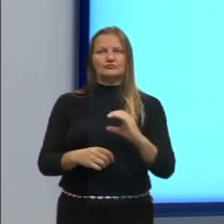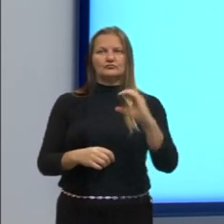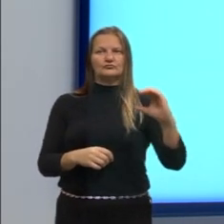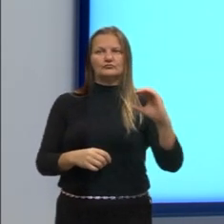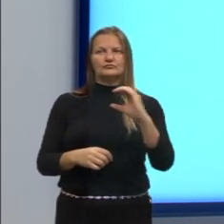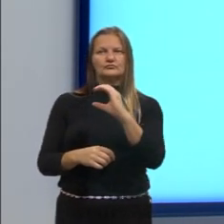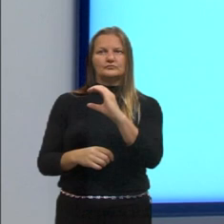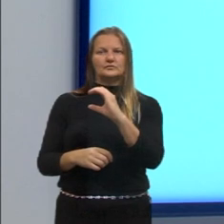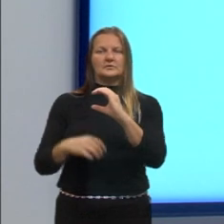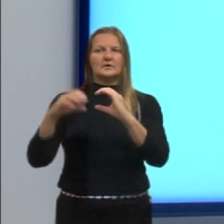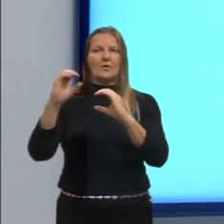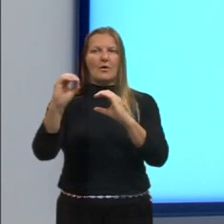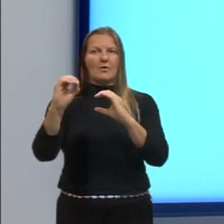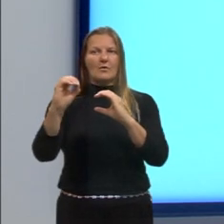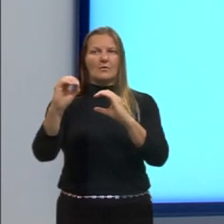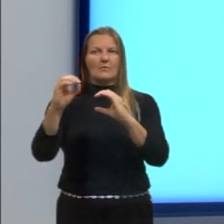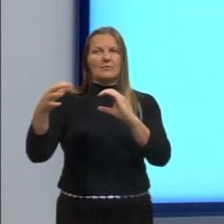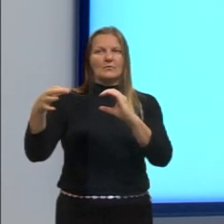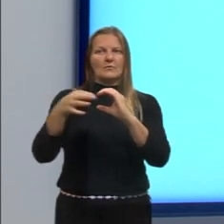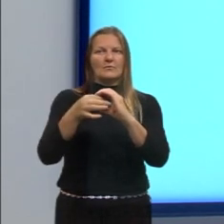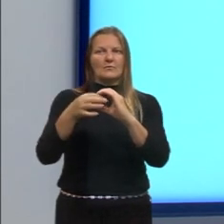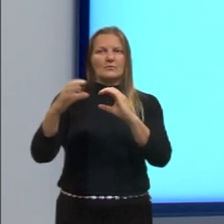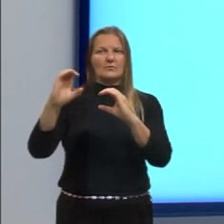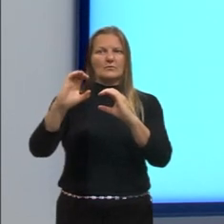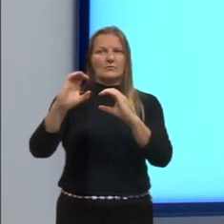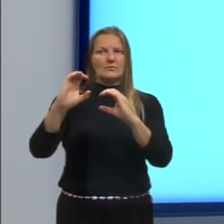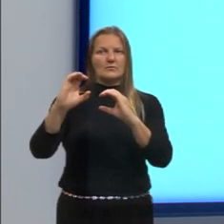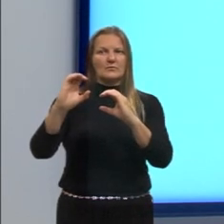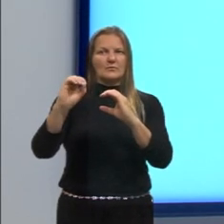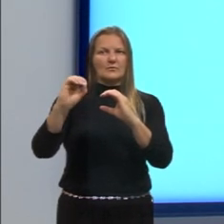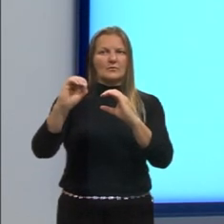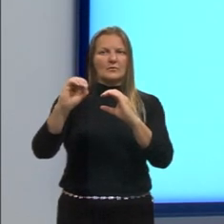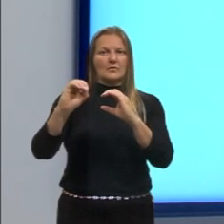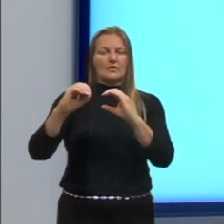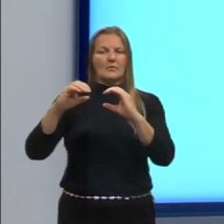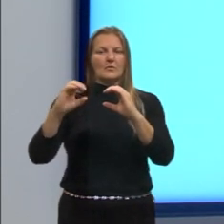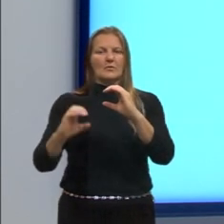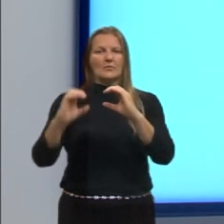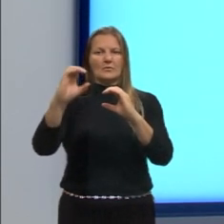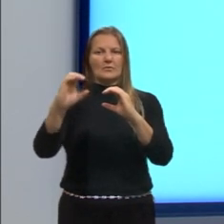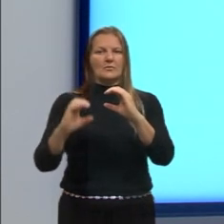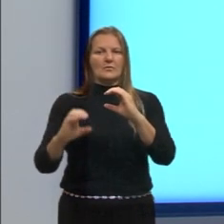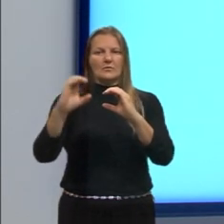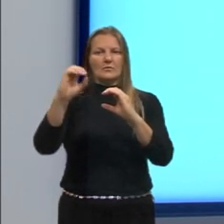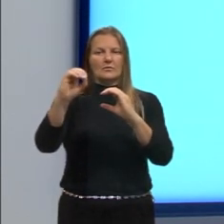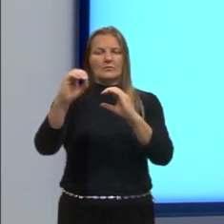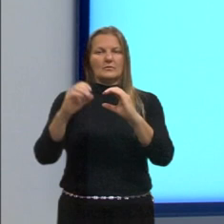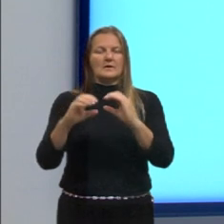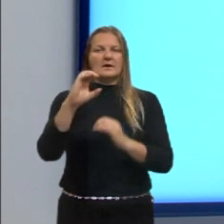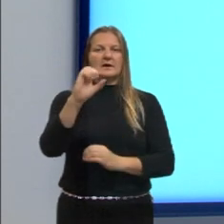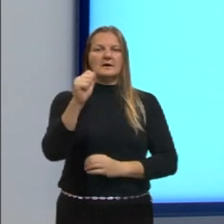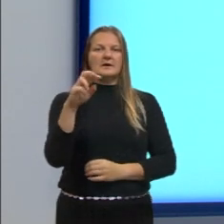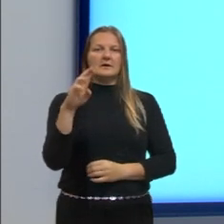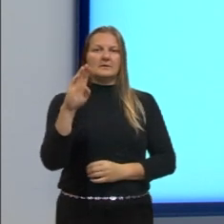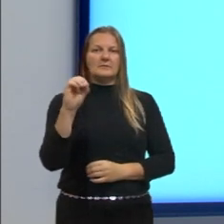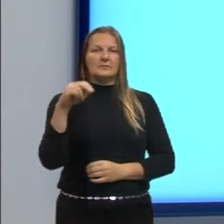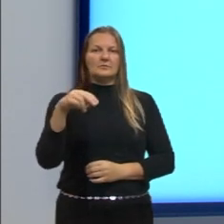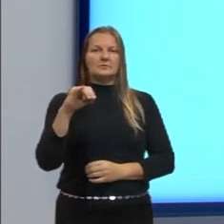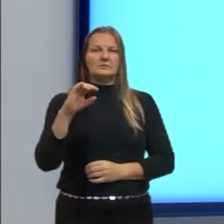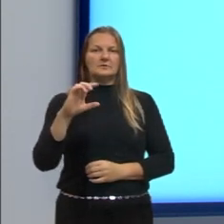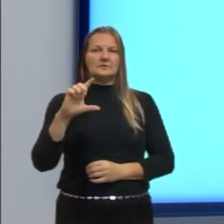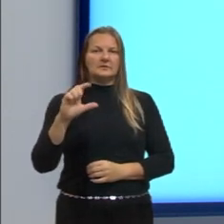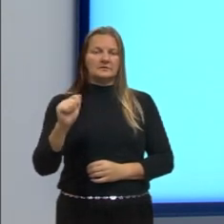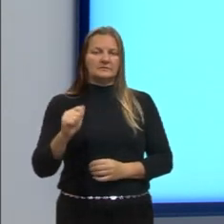um o né como um hetero átomo mas não sei como a dupla One uma carbonila Então são